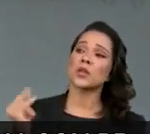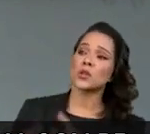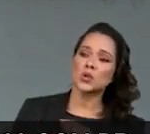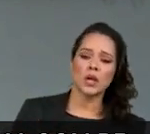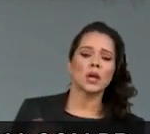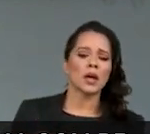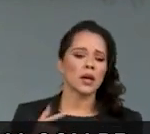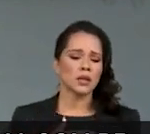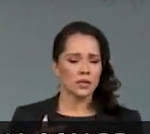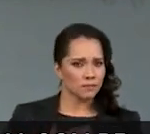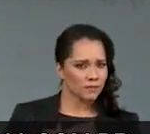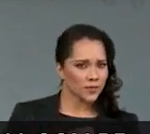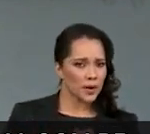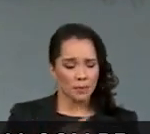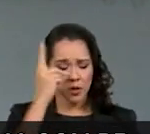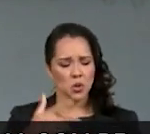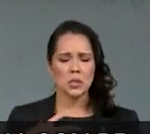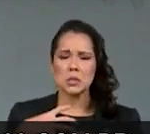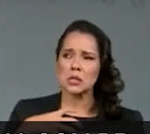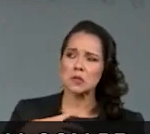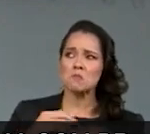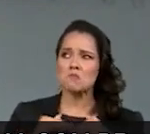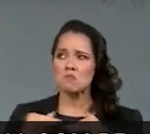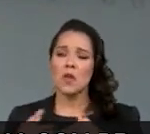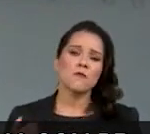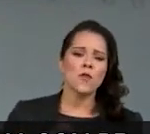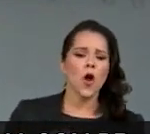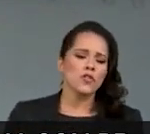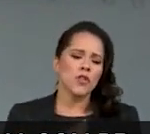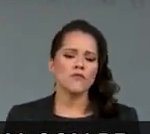que, assim que estabilizar o quadro do paciente, ele retome a sua vida de uma forma normal.